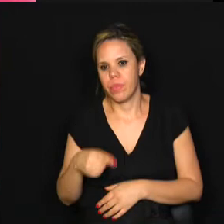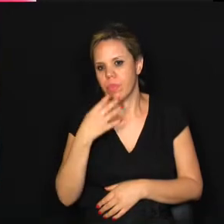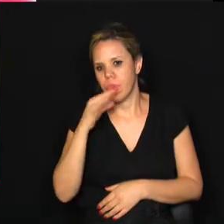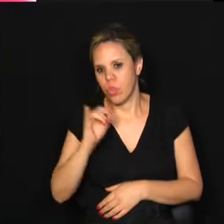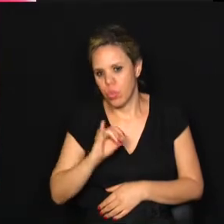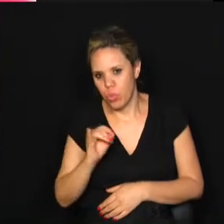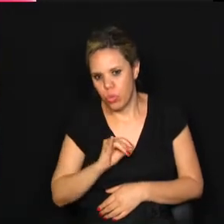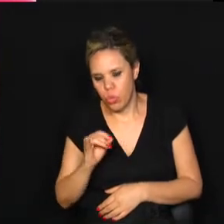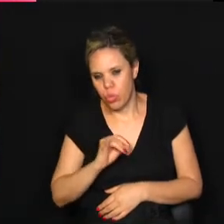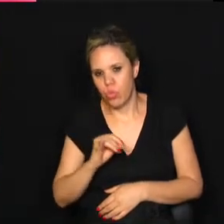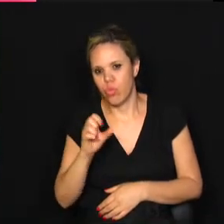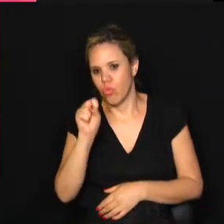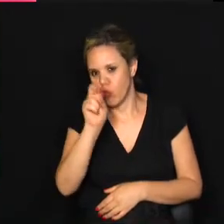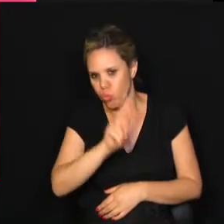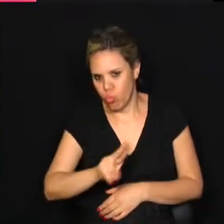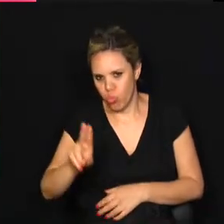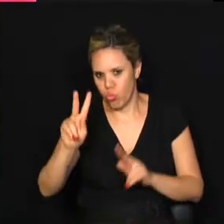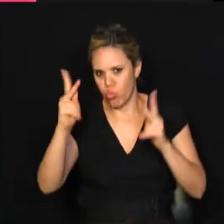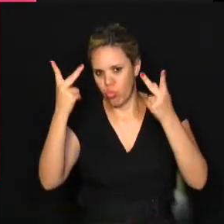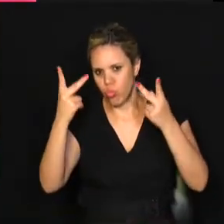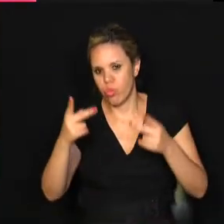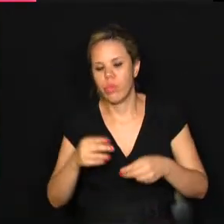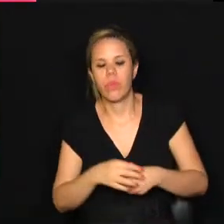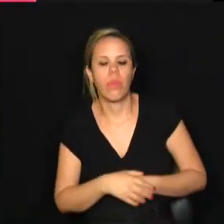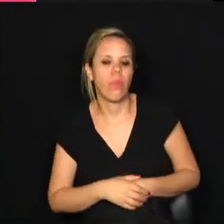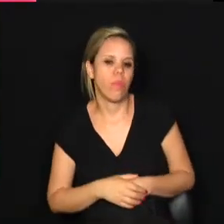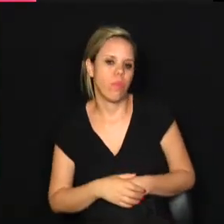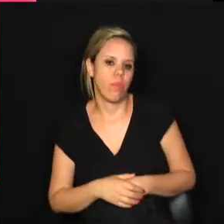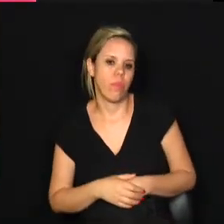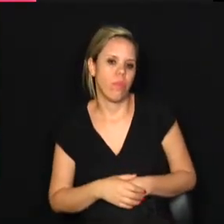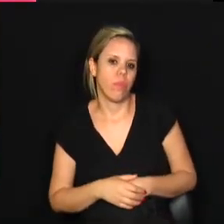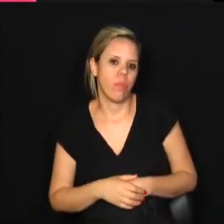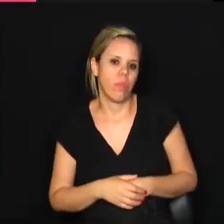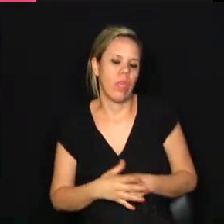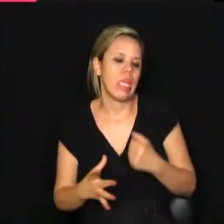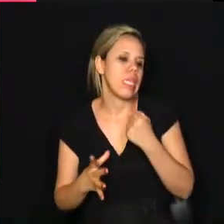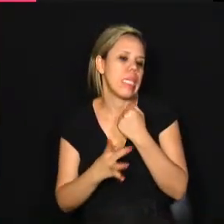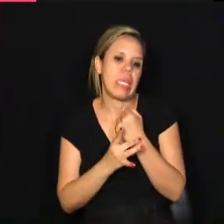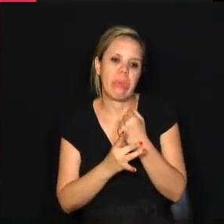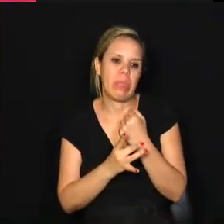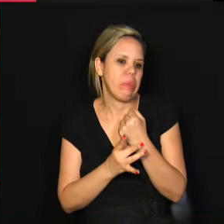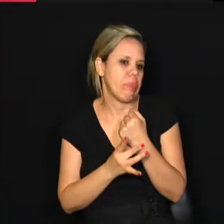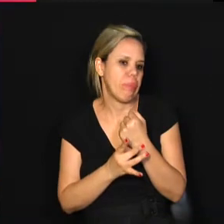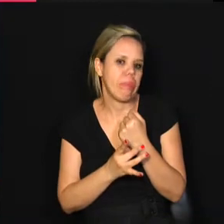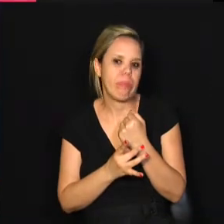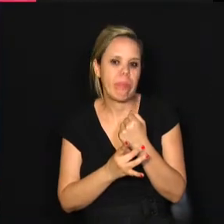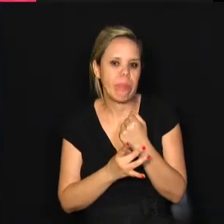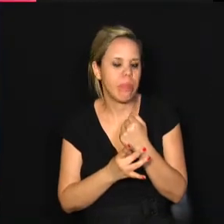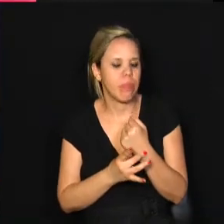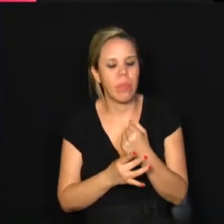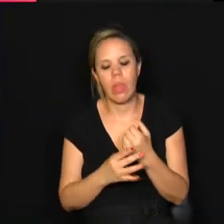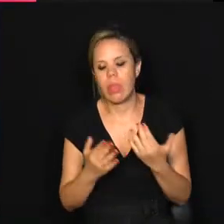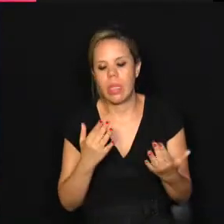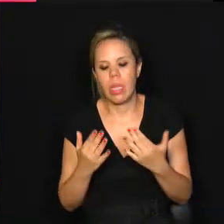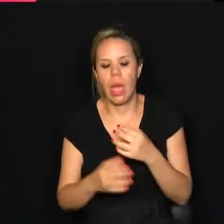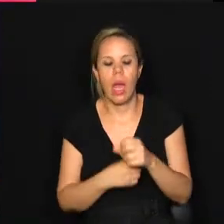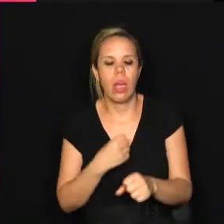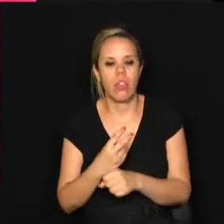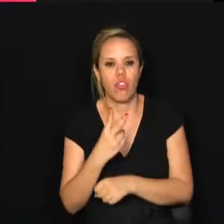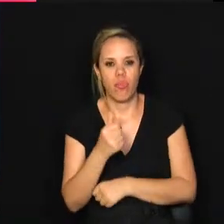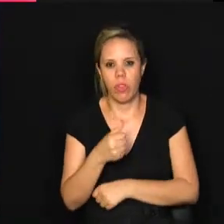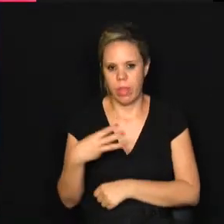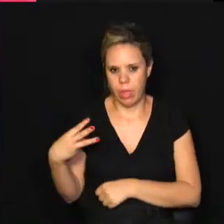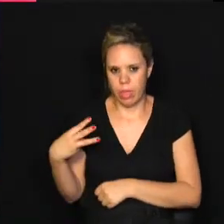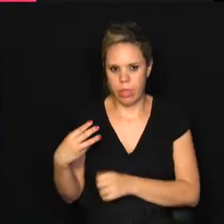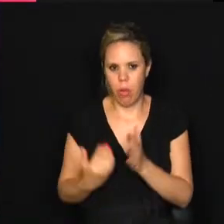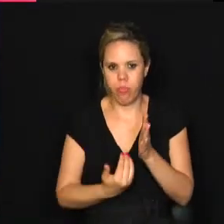Sumaré e Hortolândia, principalmente, é a questão da segurança. Em 2013, por conta do excesso